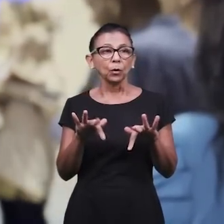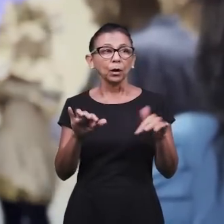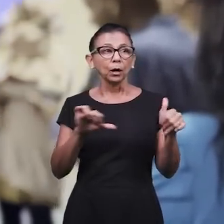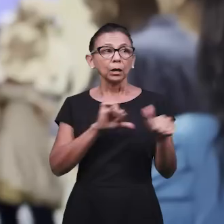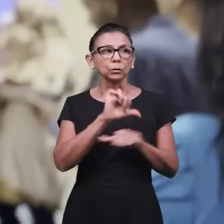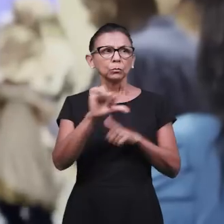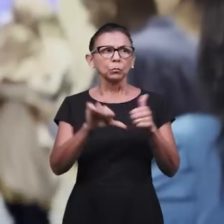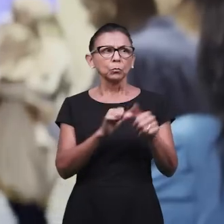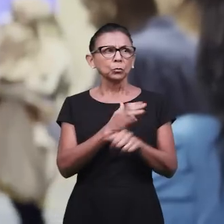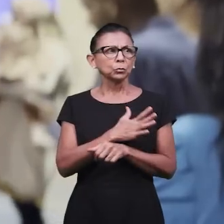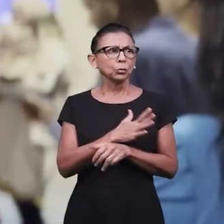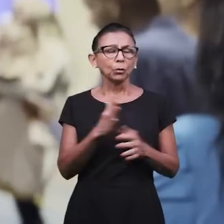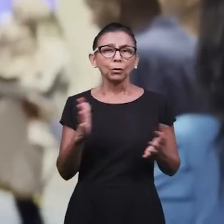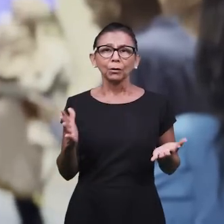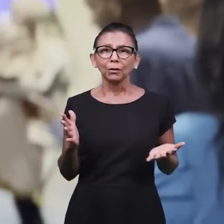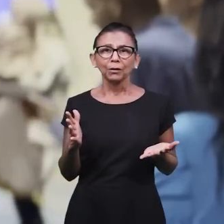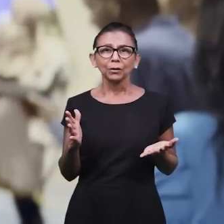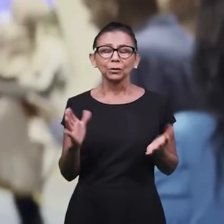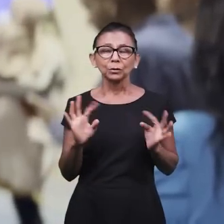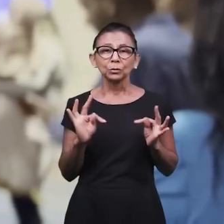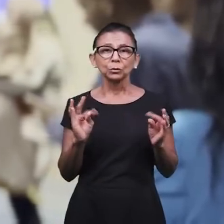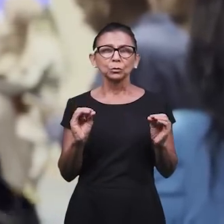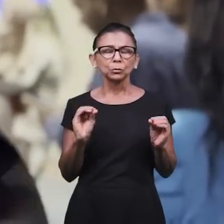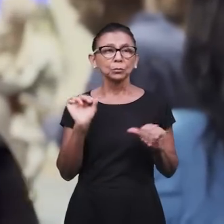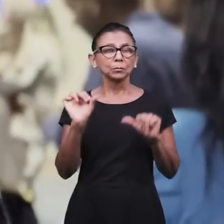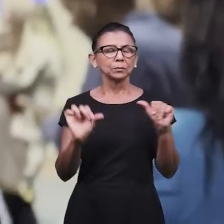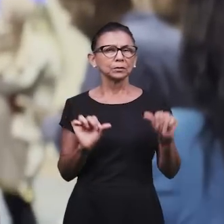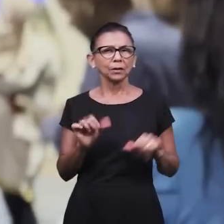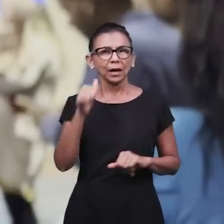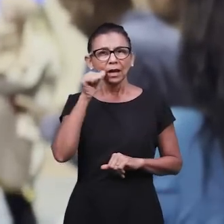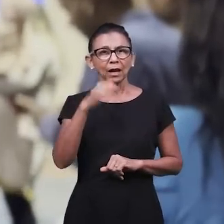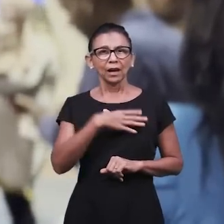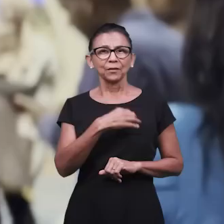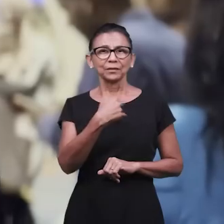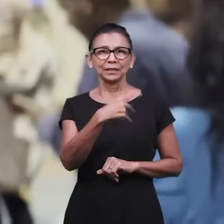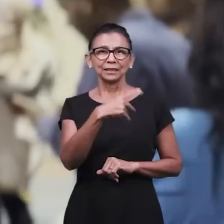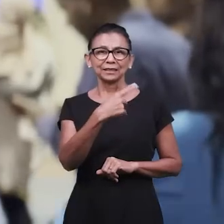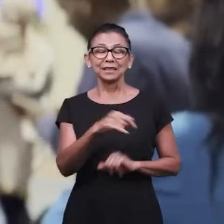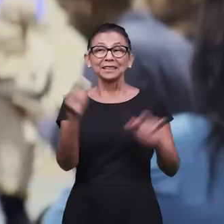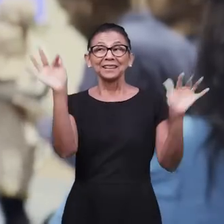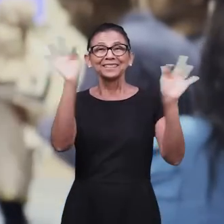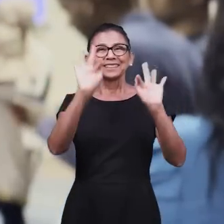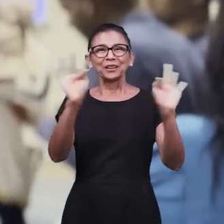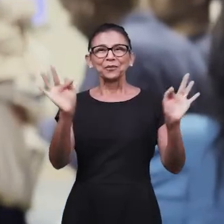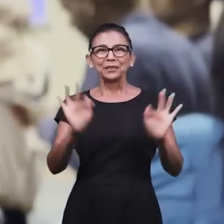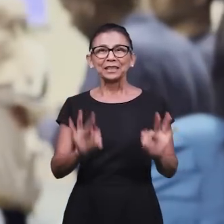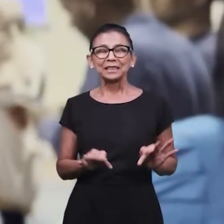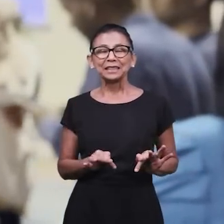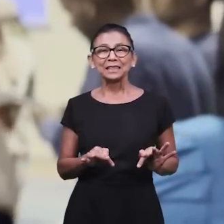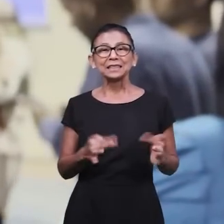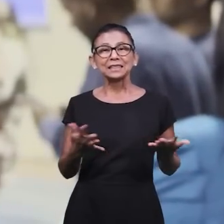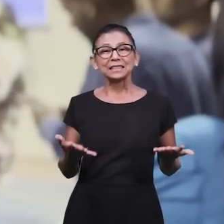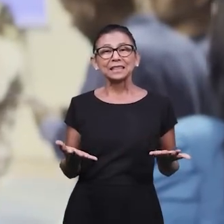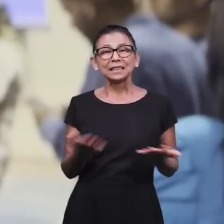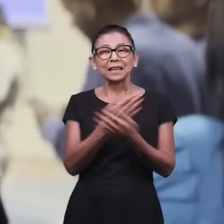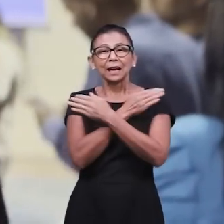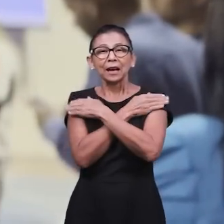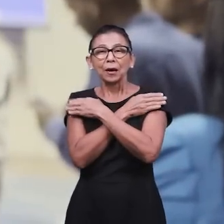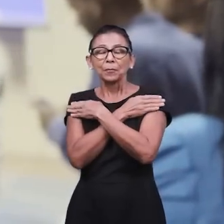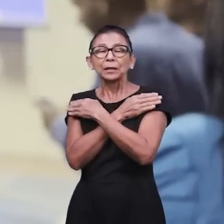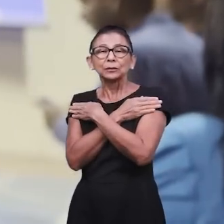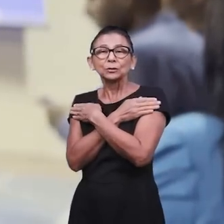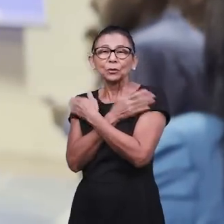uma das filhas dele ficou tão feliz que veio abraçar um por um e só pelo olhar do casal e